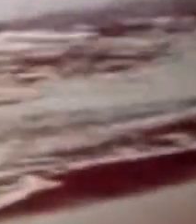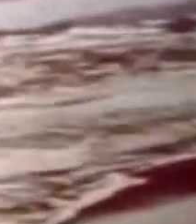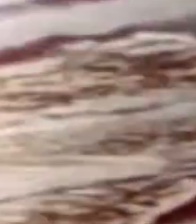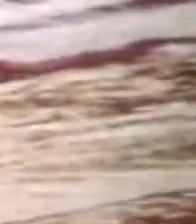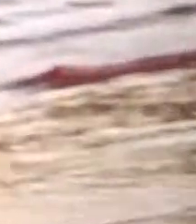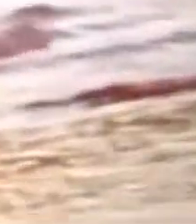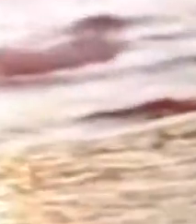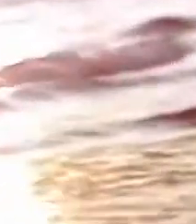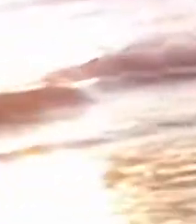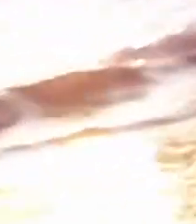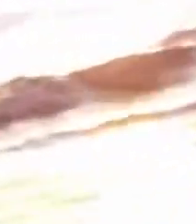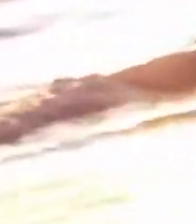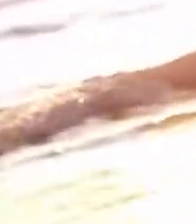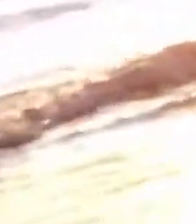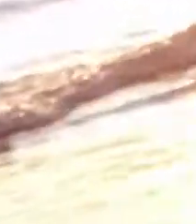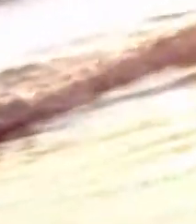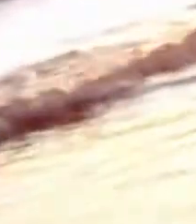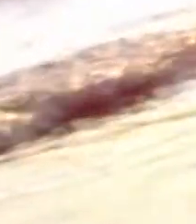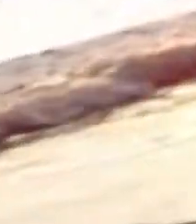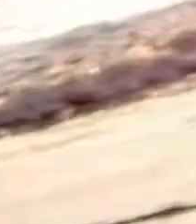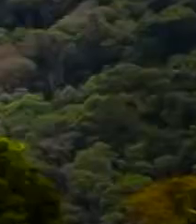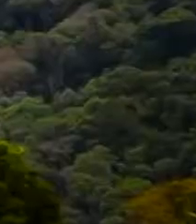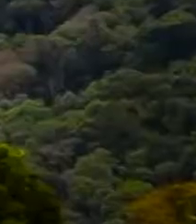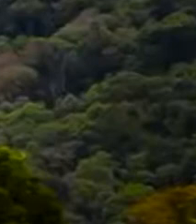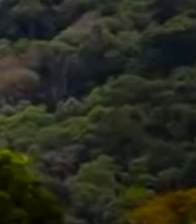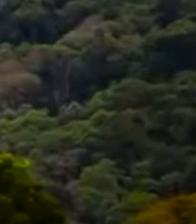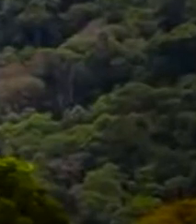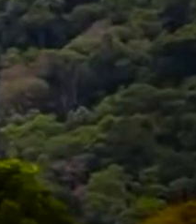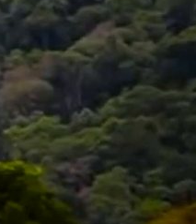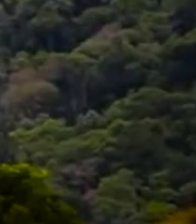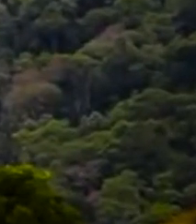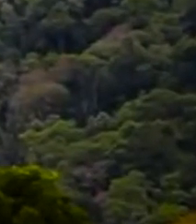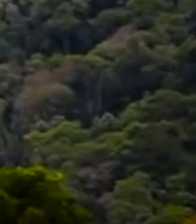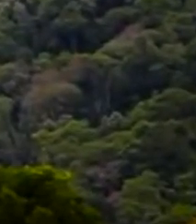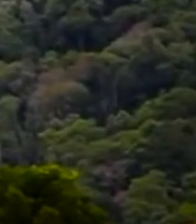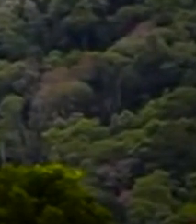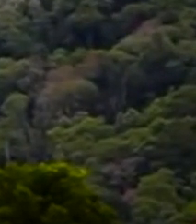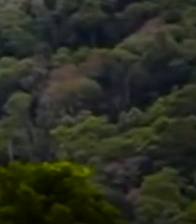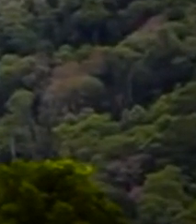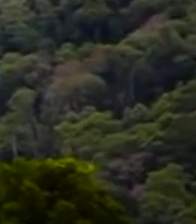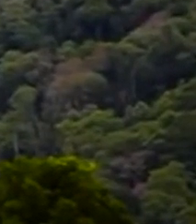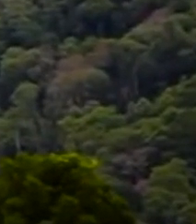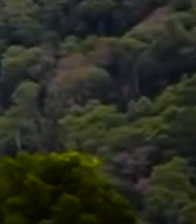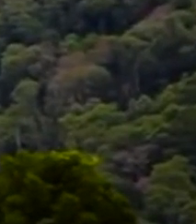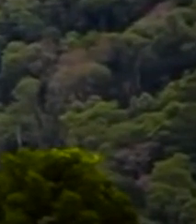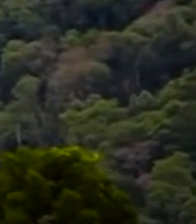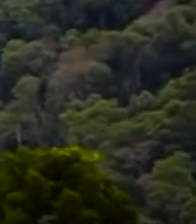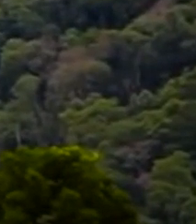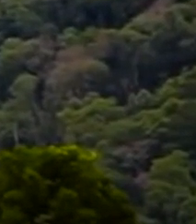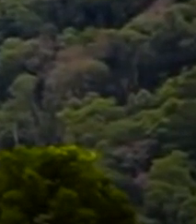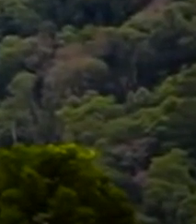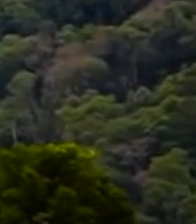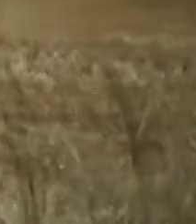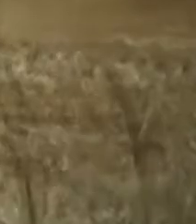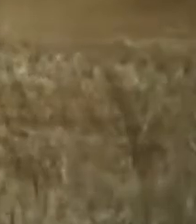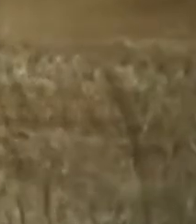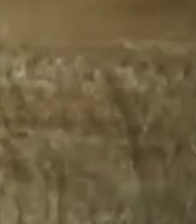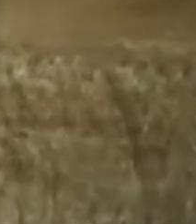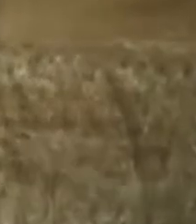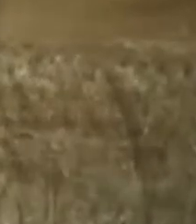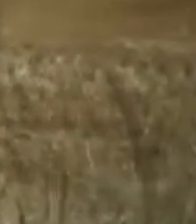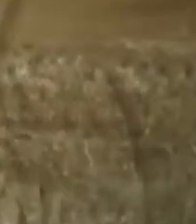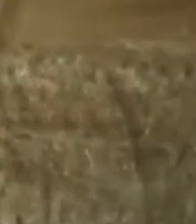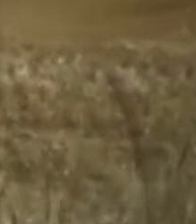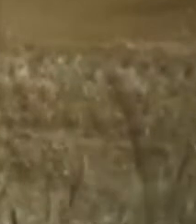fulguras obras e florão da América, iluminado ao sol do novo mundo. Tu